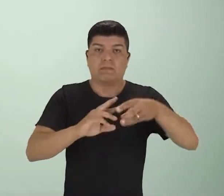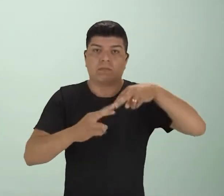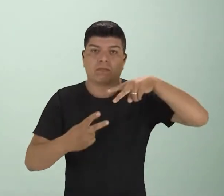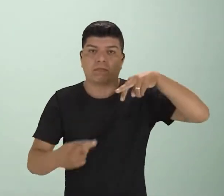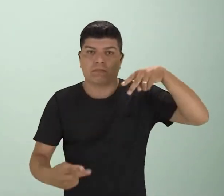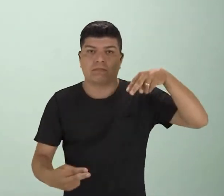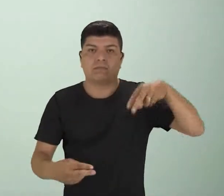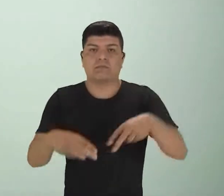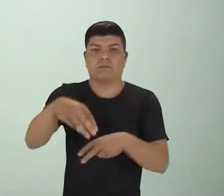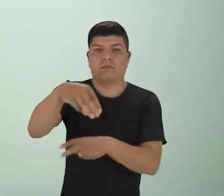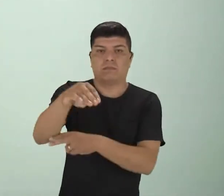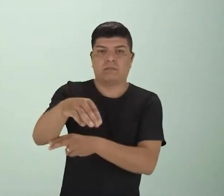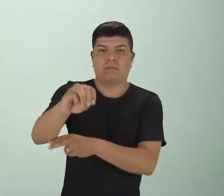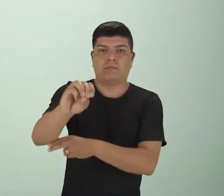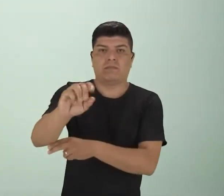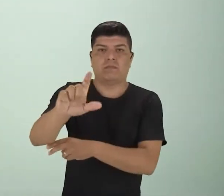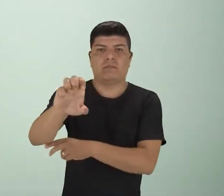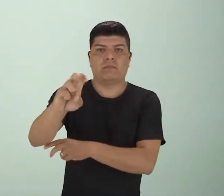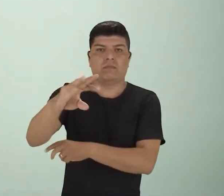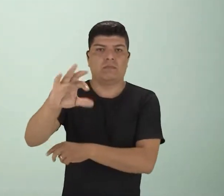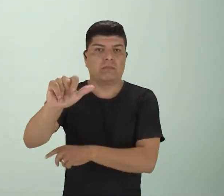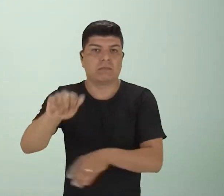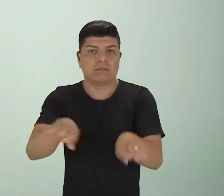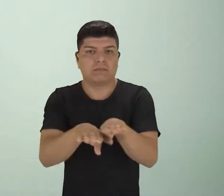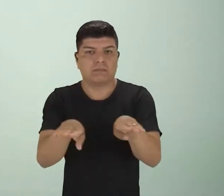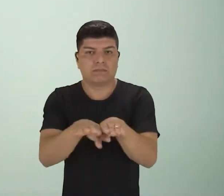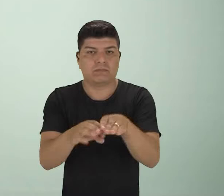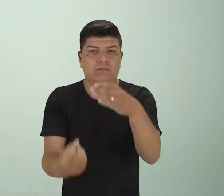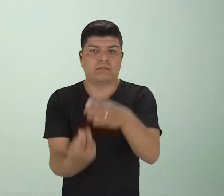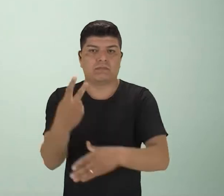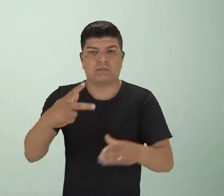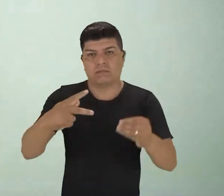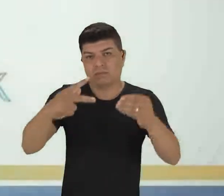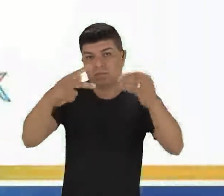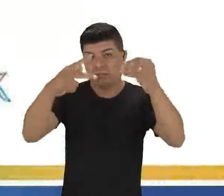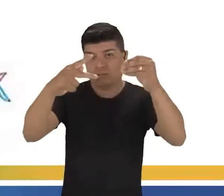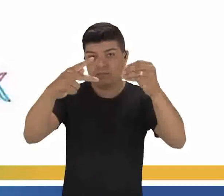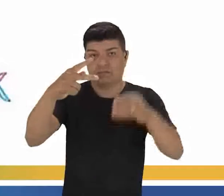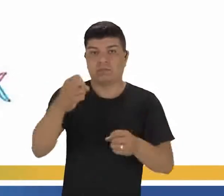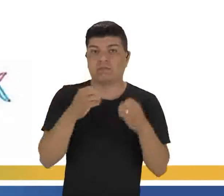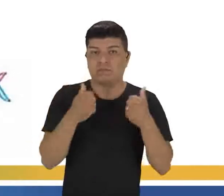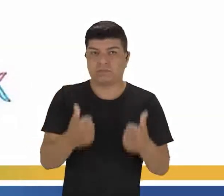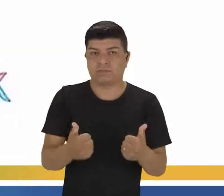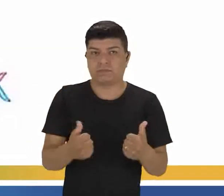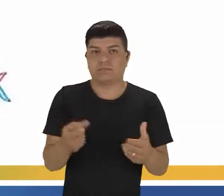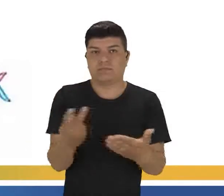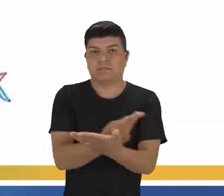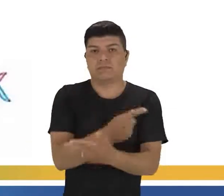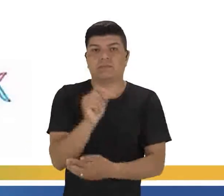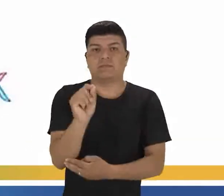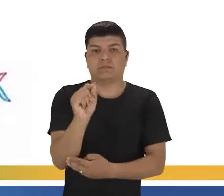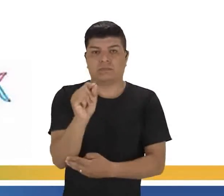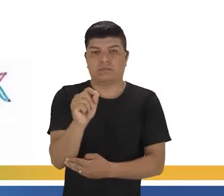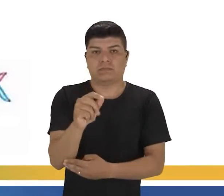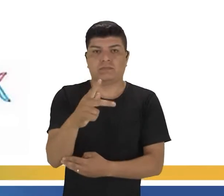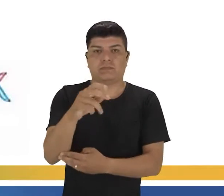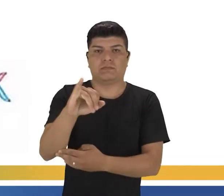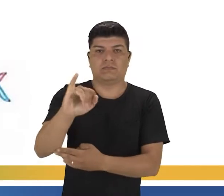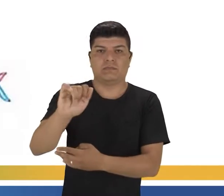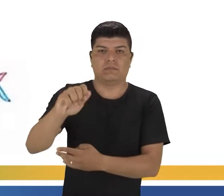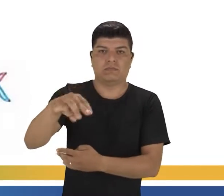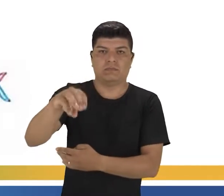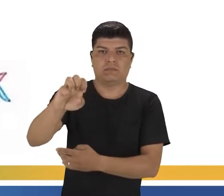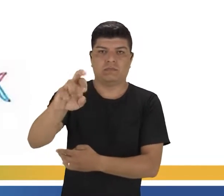moléculas de aminoácido para a formação das proteínas. Tudo bem? Então, o que vai acontecer? O RNA polimerase ele vai